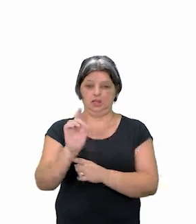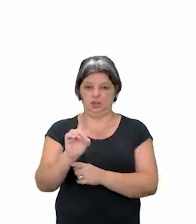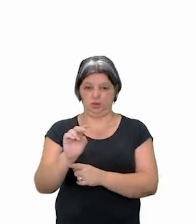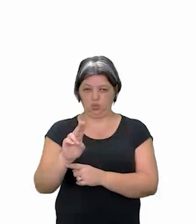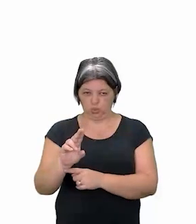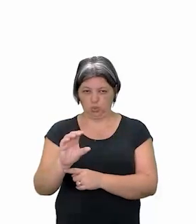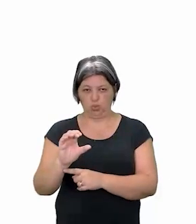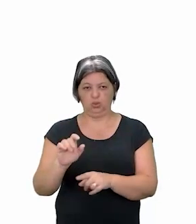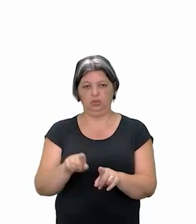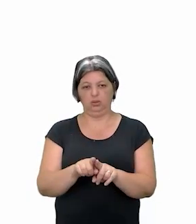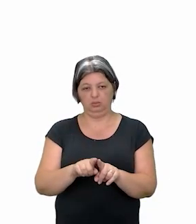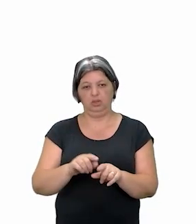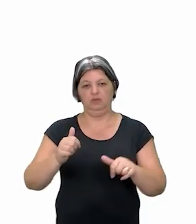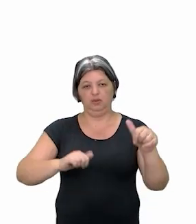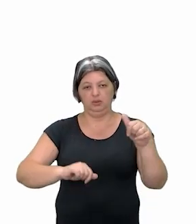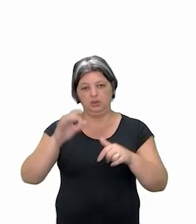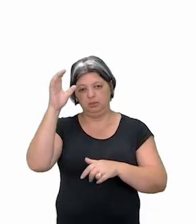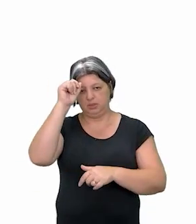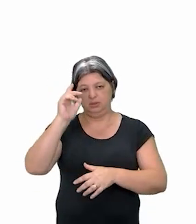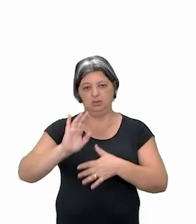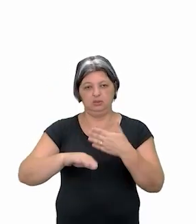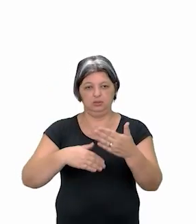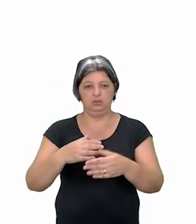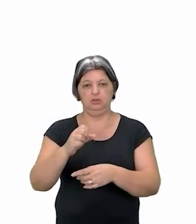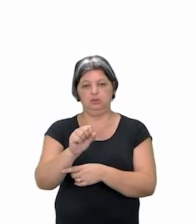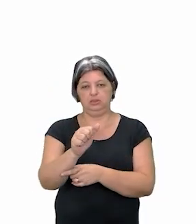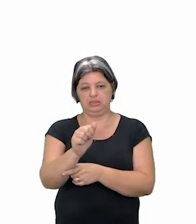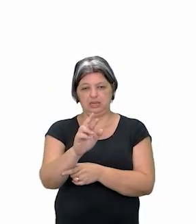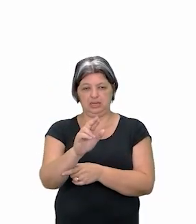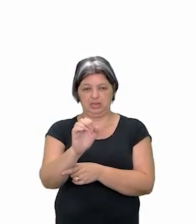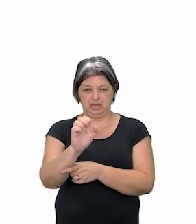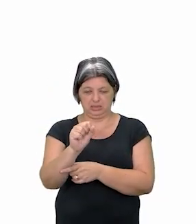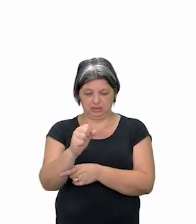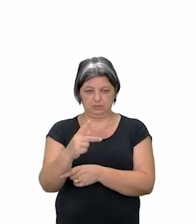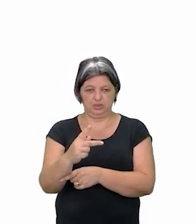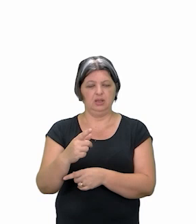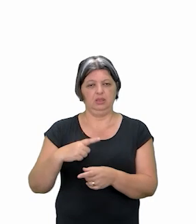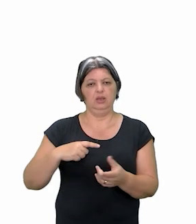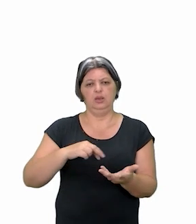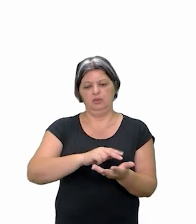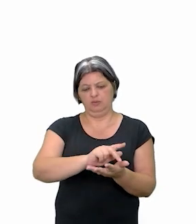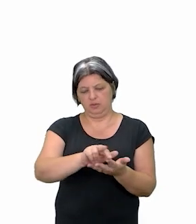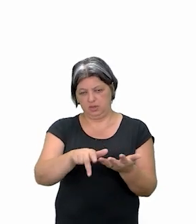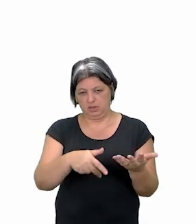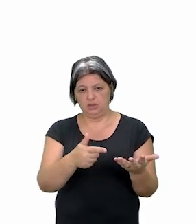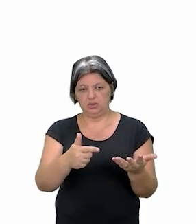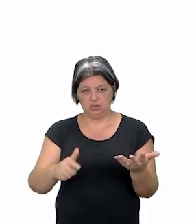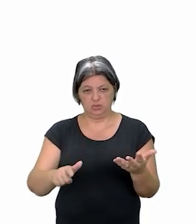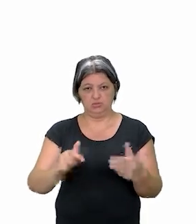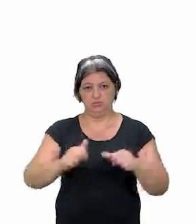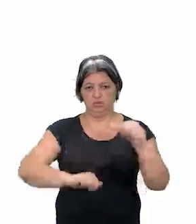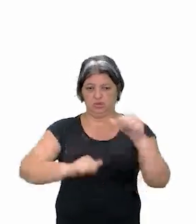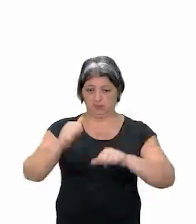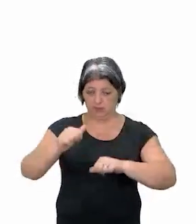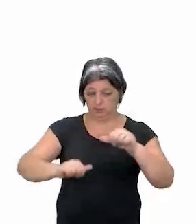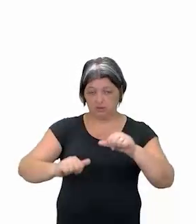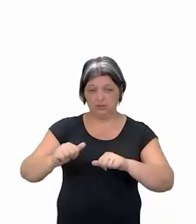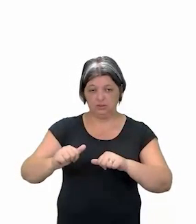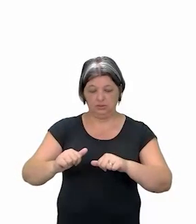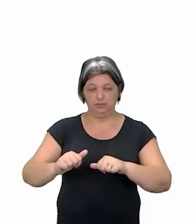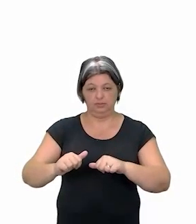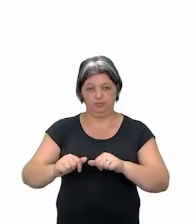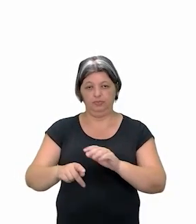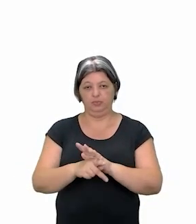da aprendizagem em processo, o SARESP. A gente tem outras avaliações que são dedicadas para os